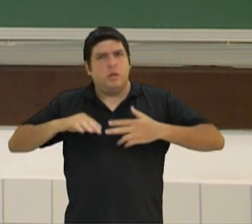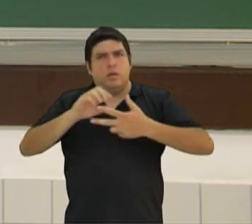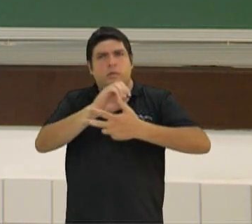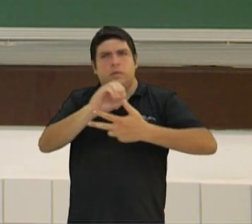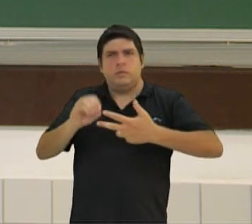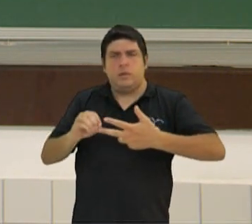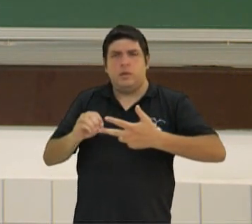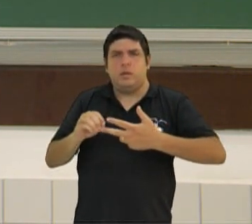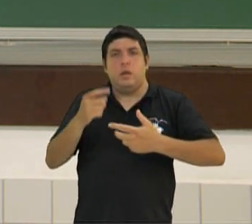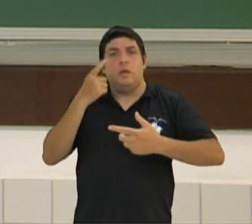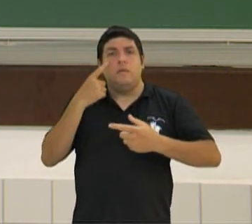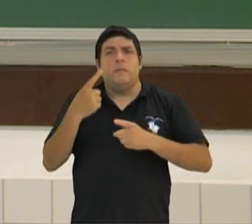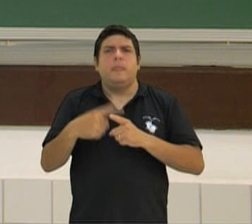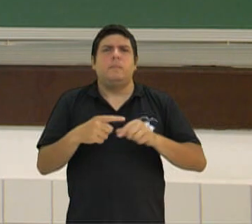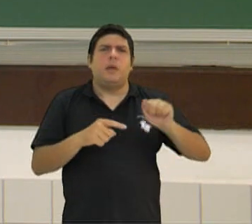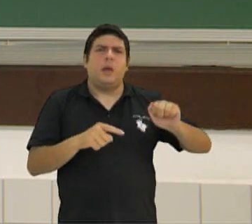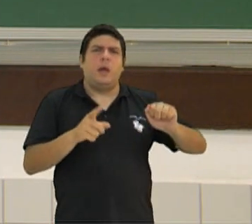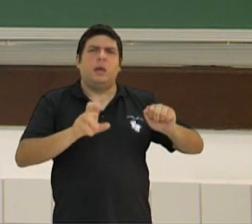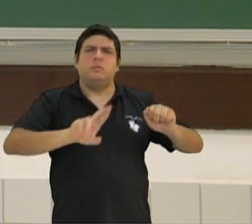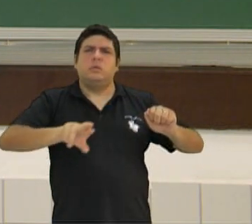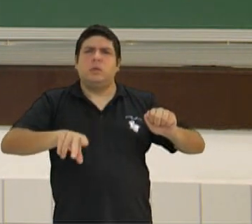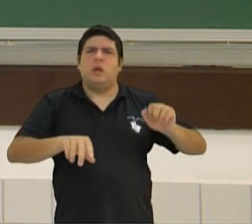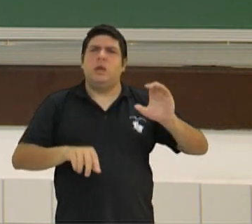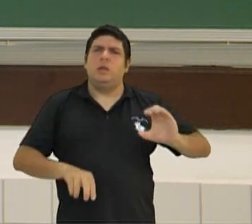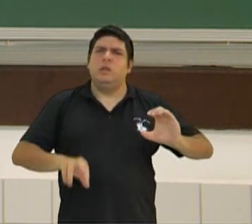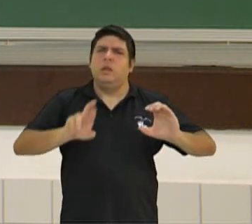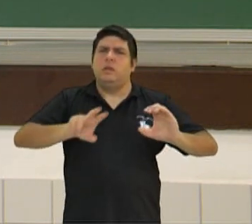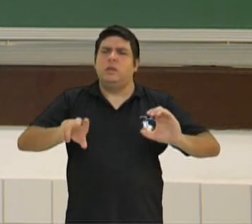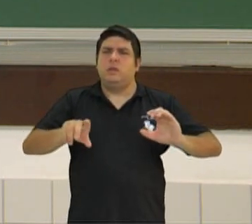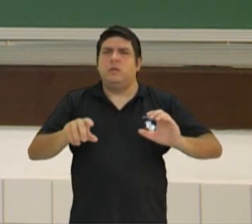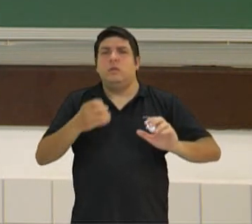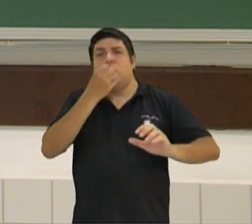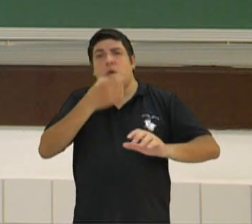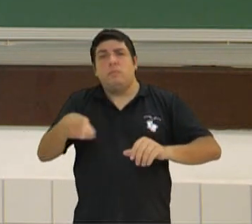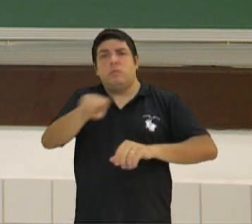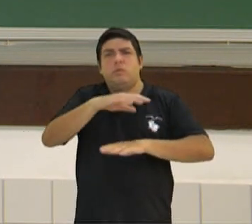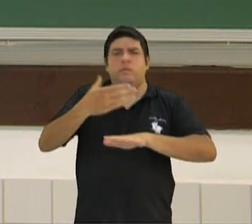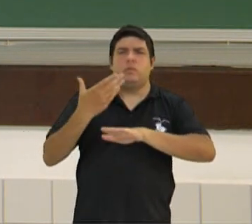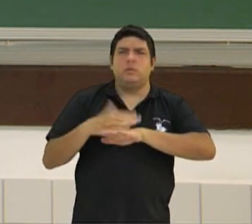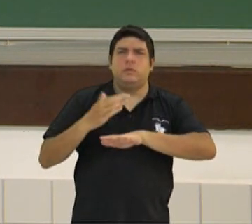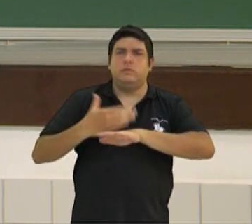Tá? Vê o porquê que não é a letra A, porquê que não é a letra C. Acho que são práticas legais de você